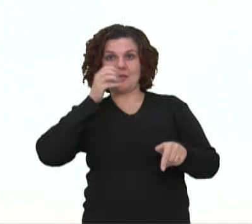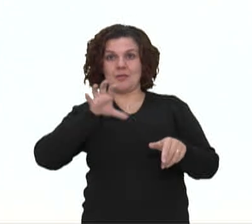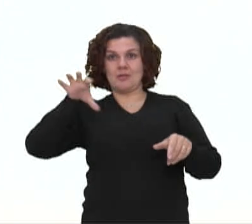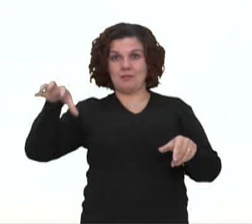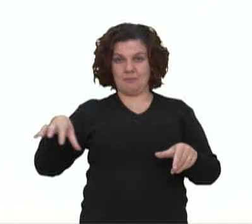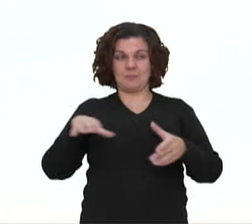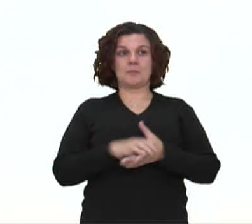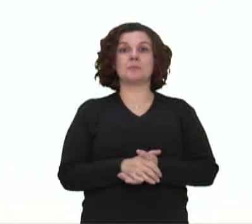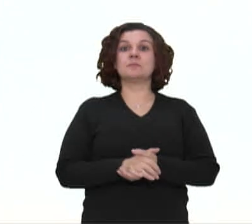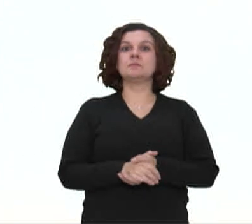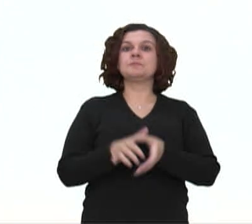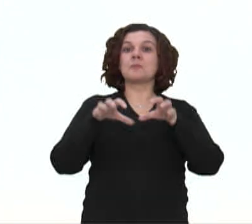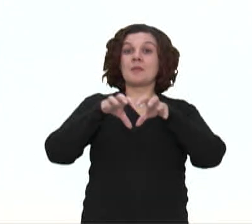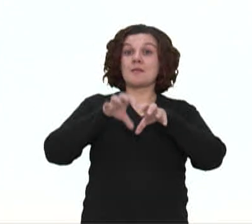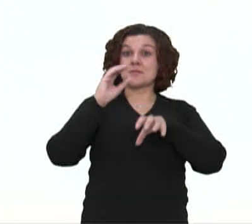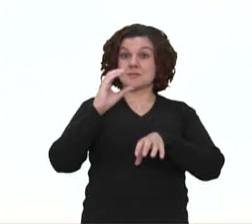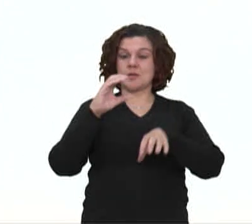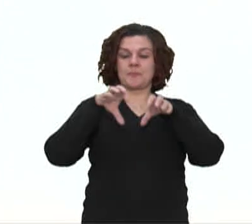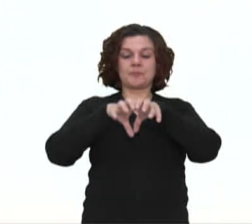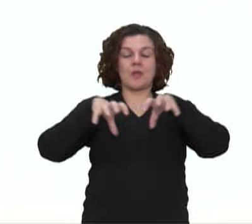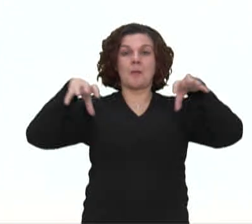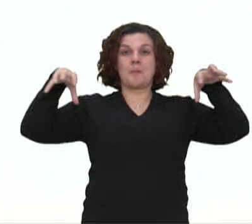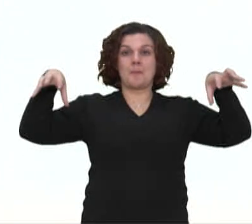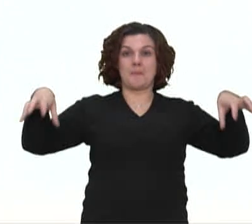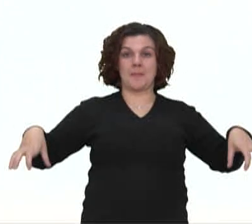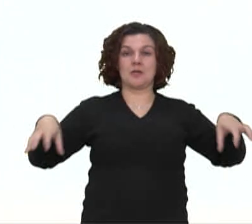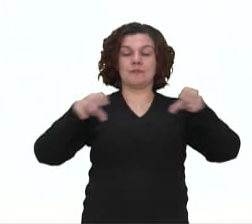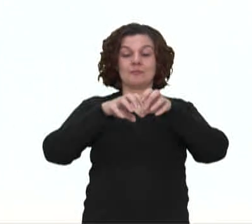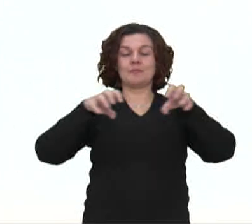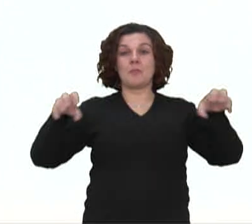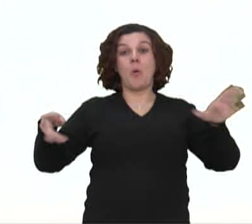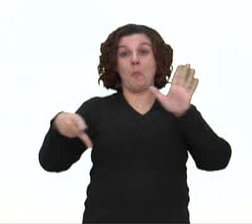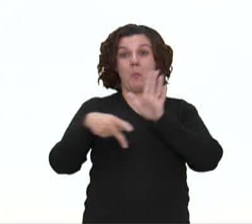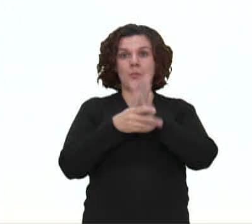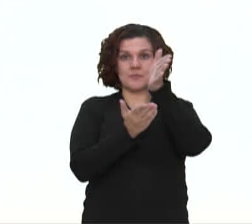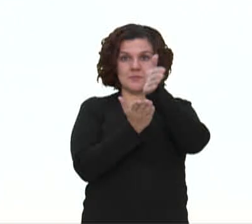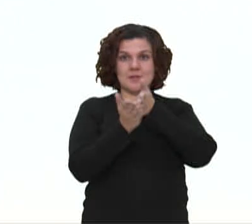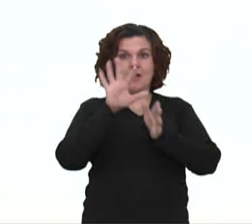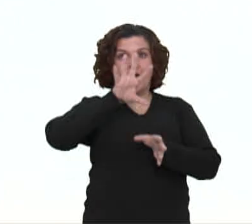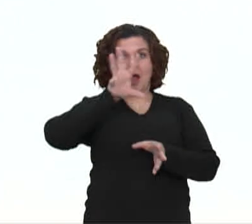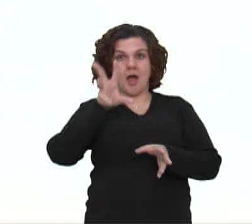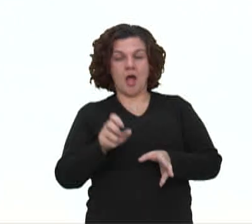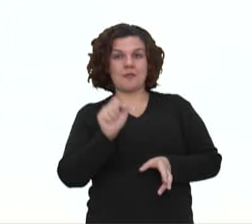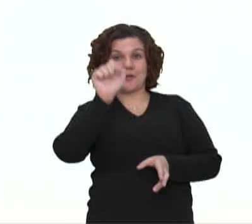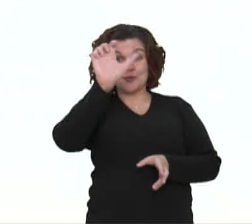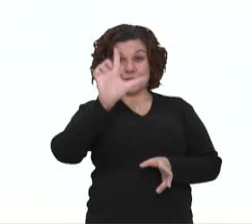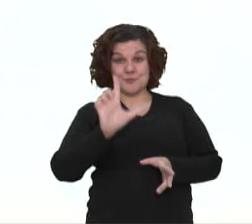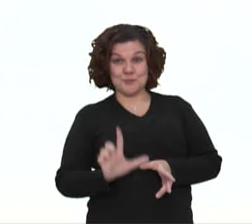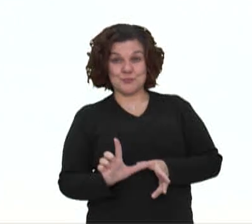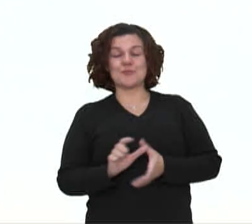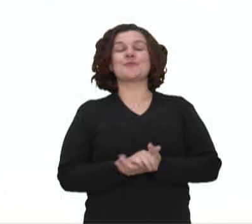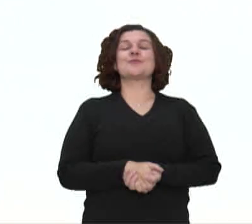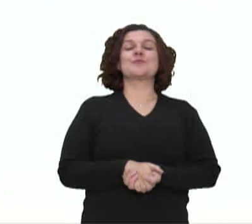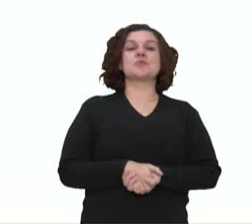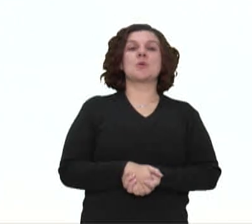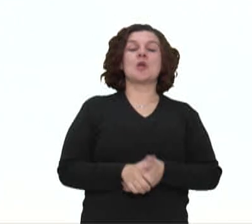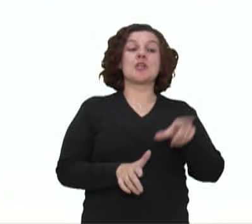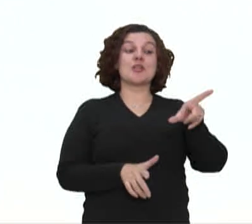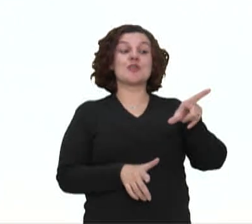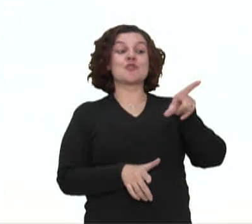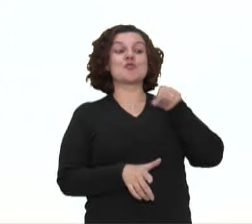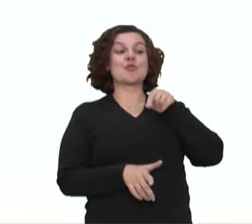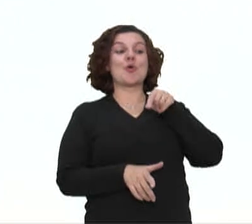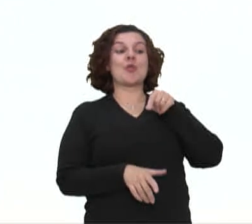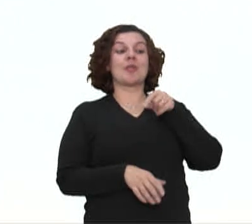C. O apartheid foi um período de segregação racial ocorrido na África do Sul que privilegiava os brancos europeus